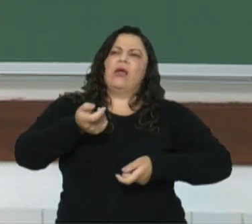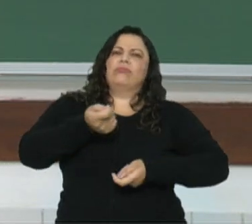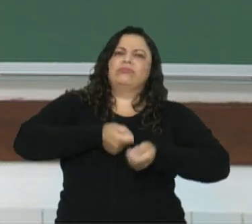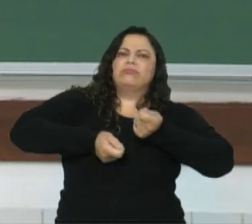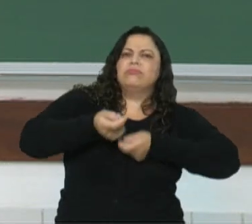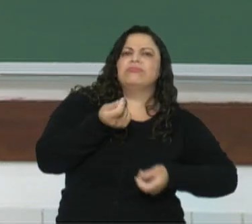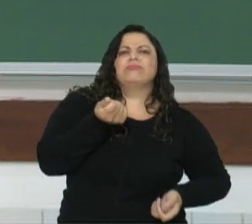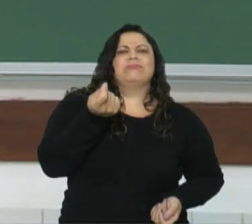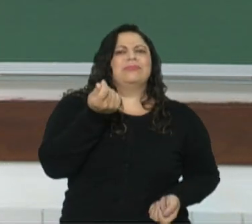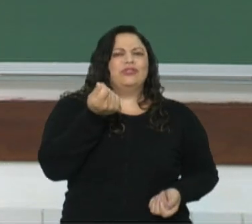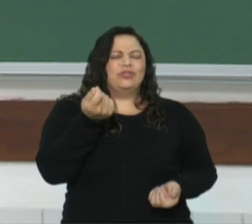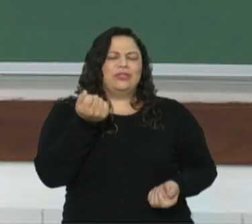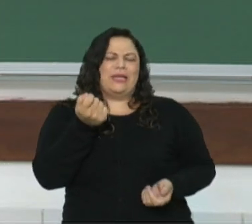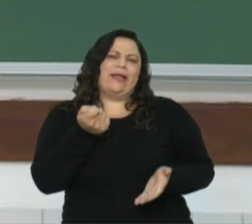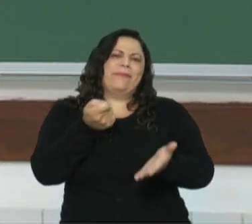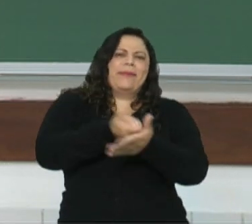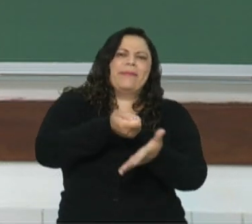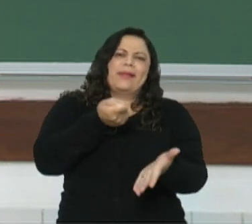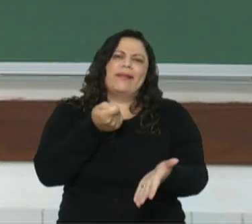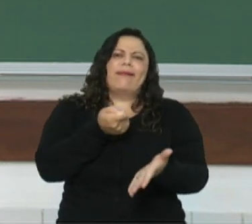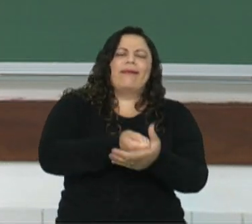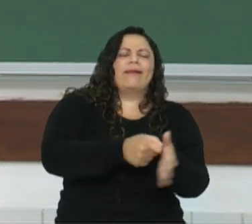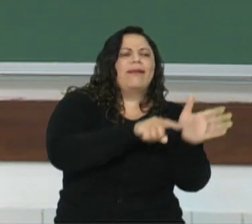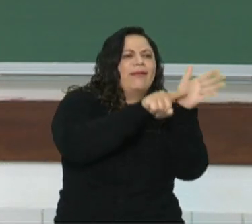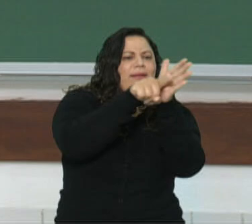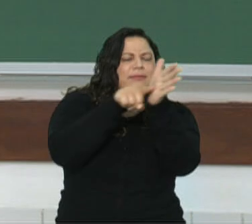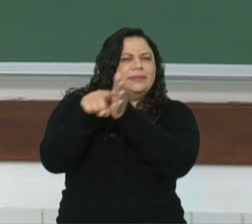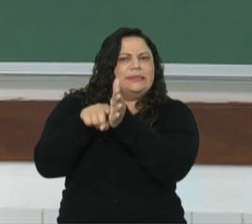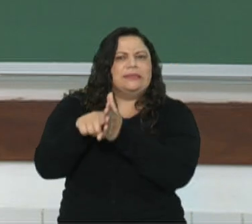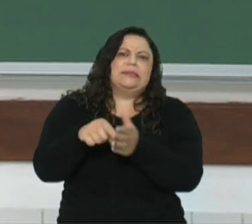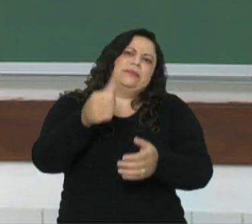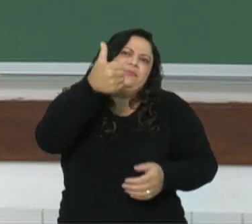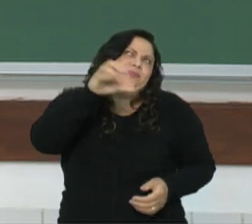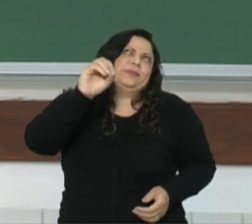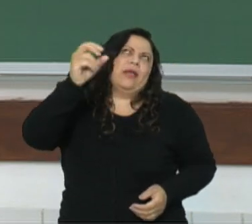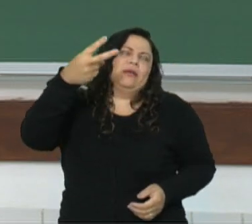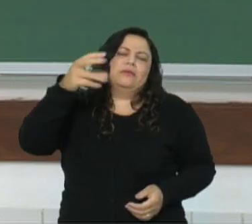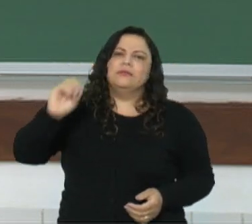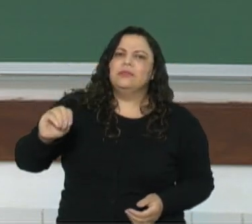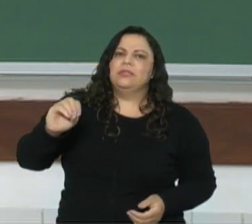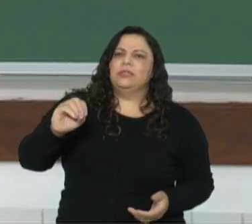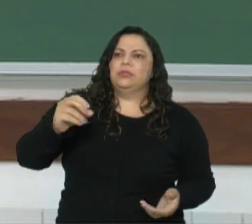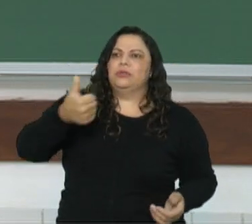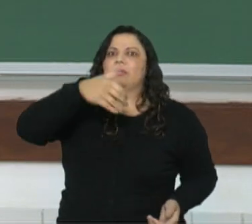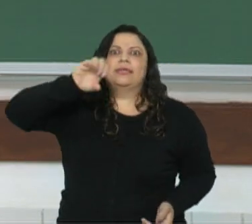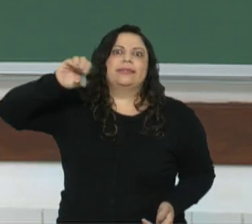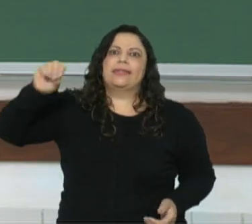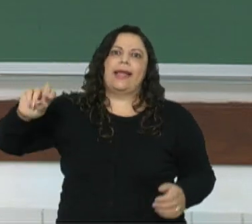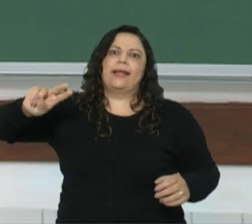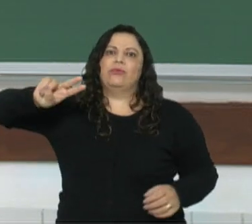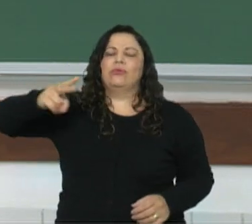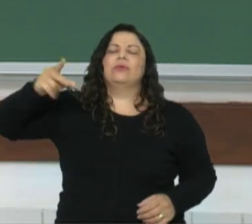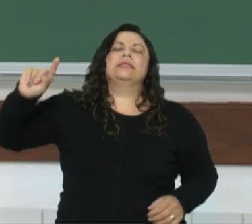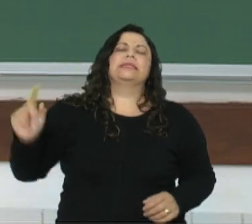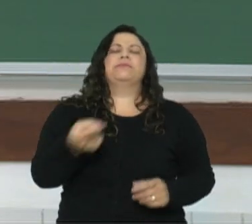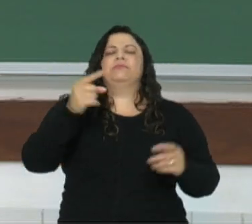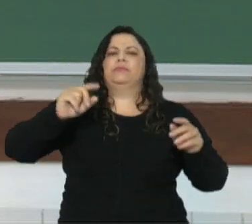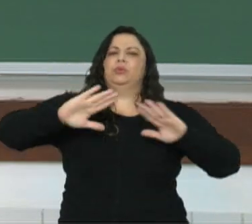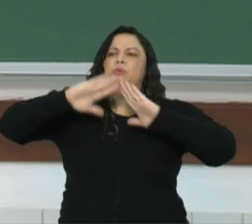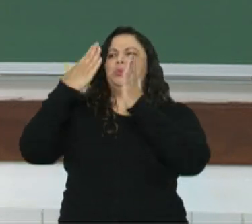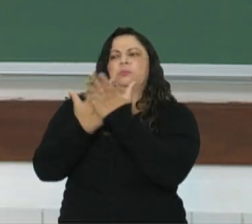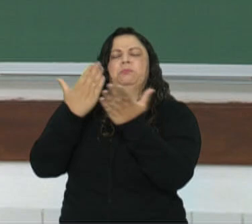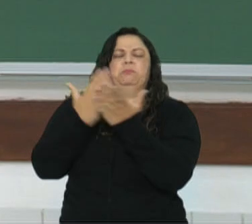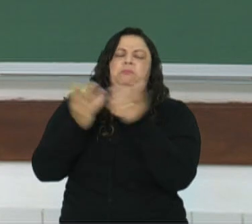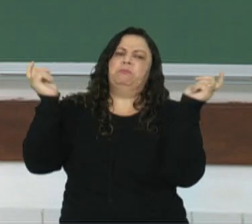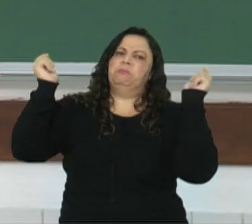isso, para financiar a pesquisa, eu quero pesquisar 10, 20, 50, 100, 2.000 escolas. Então,